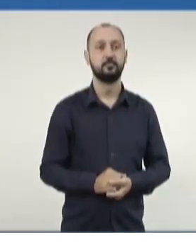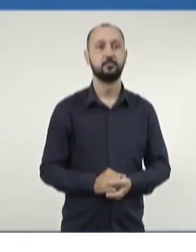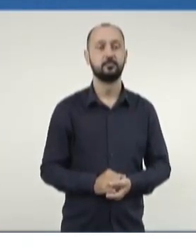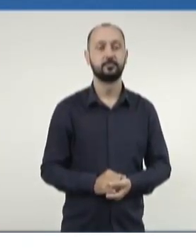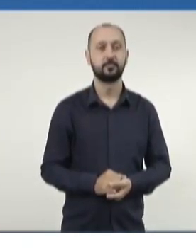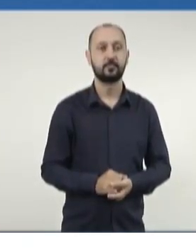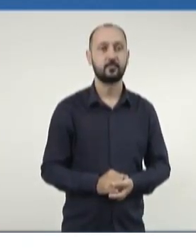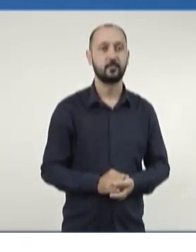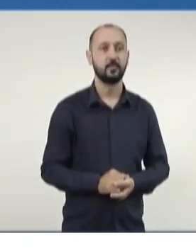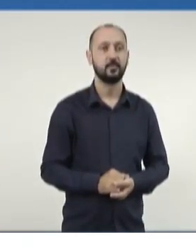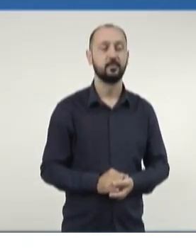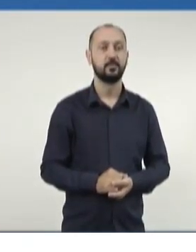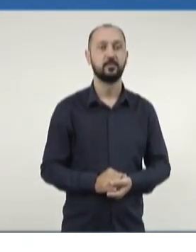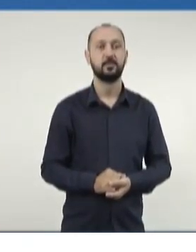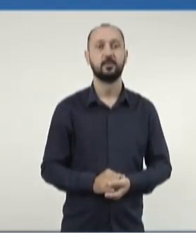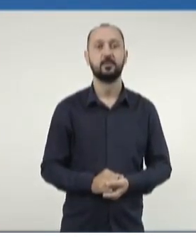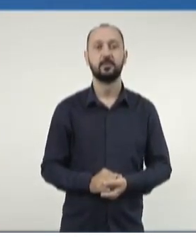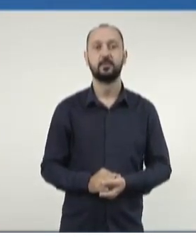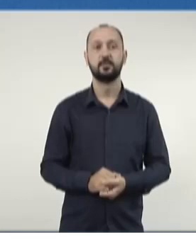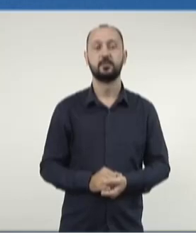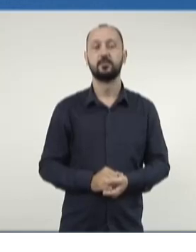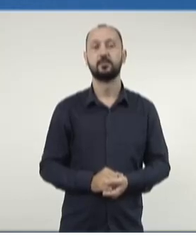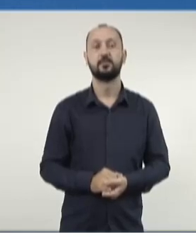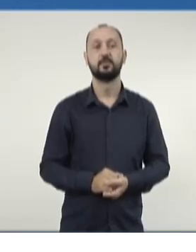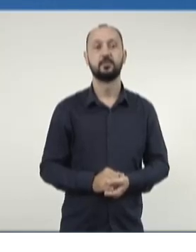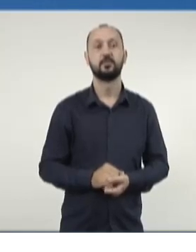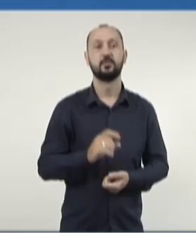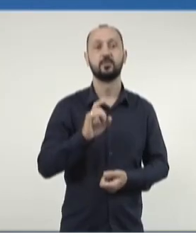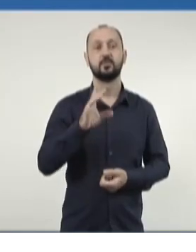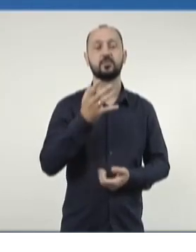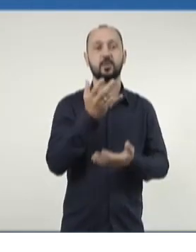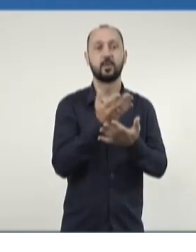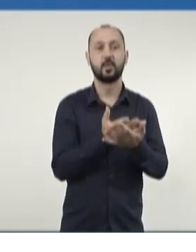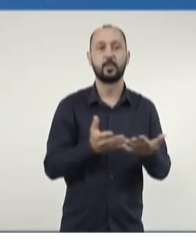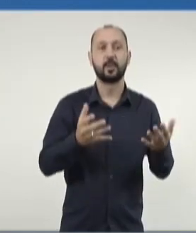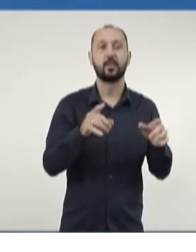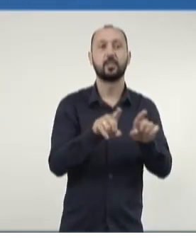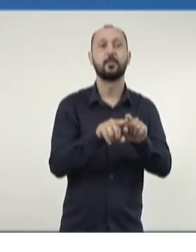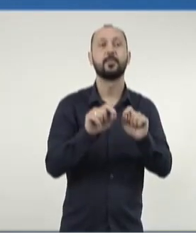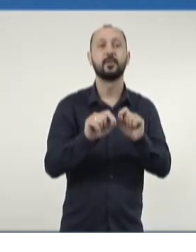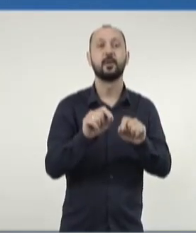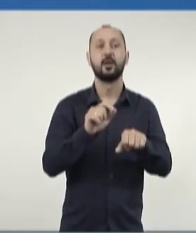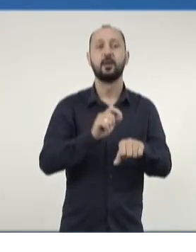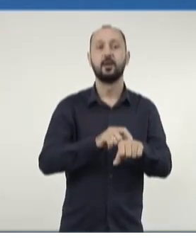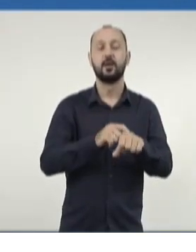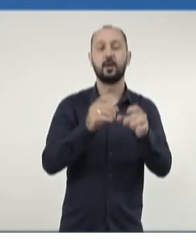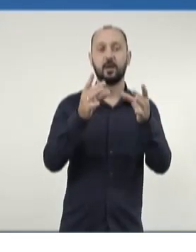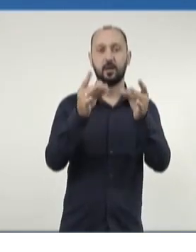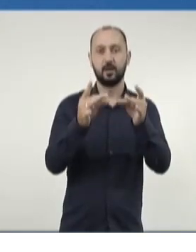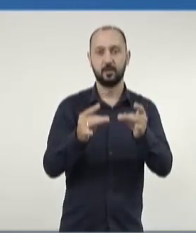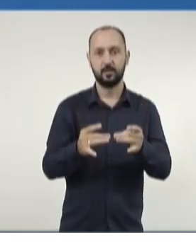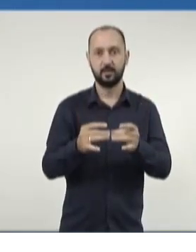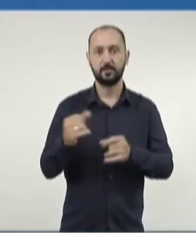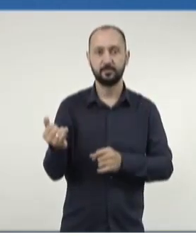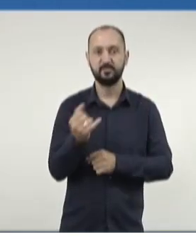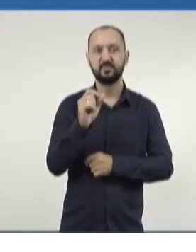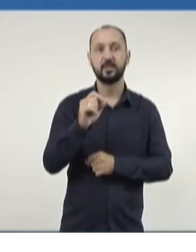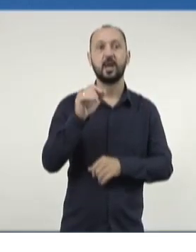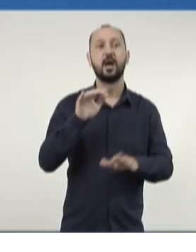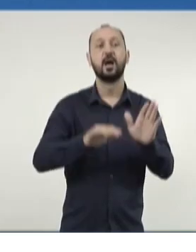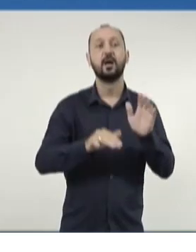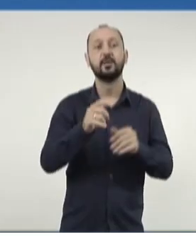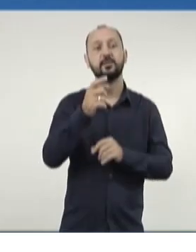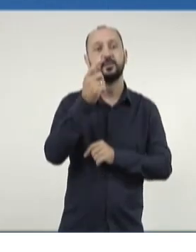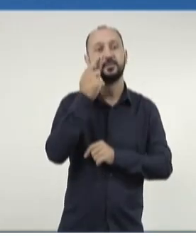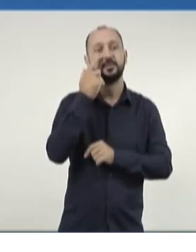Marcela, contribuir um pouquinho. Só quero compartilhar também que eu acho que esse é um ponto muito importante e a gente, às